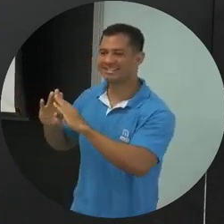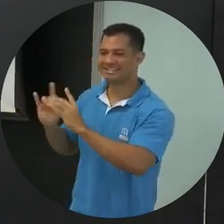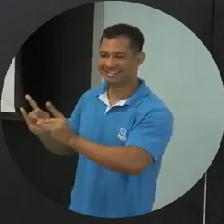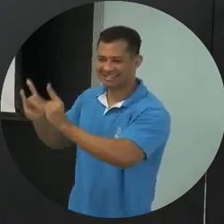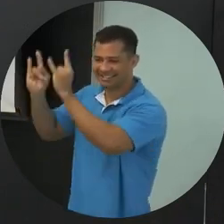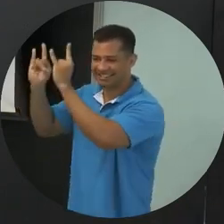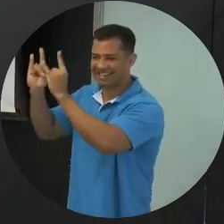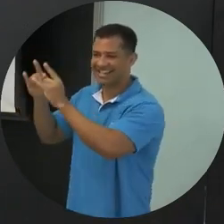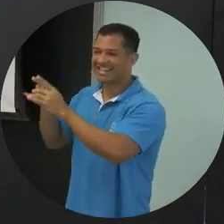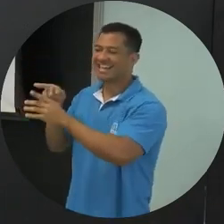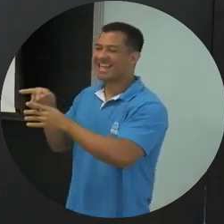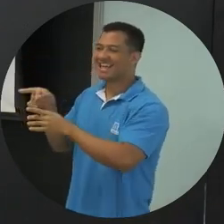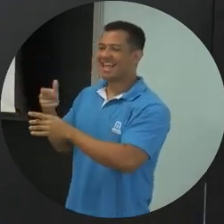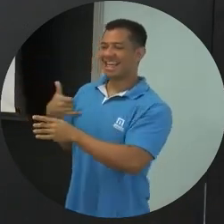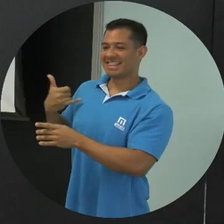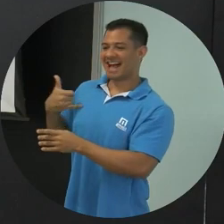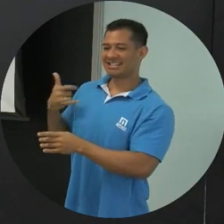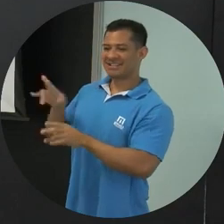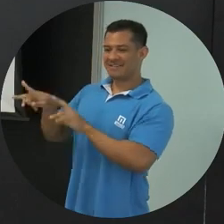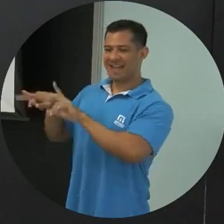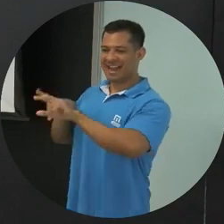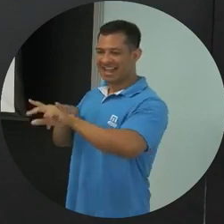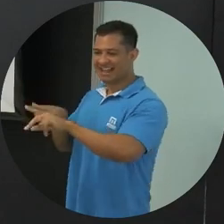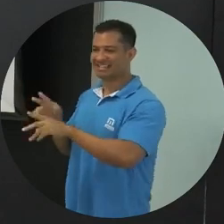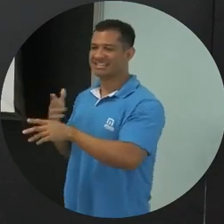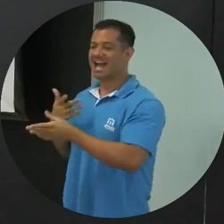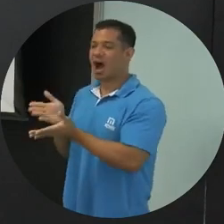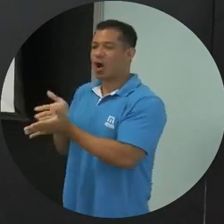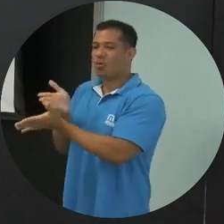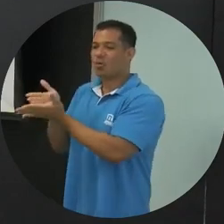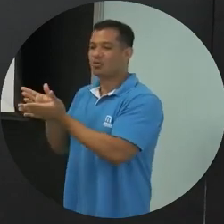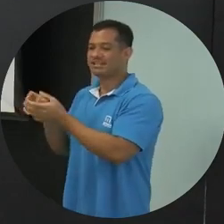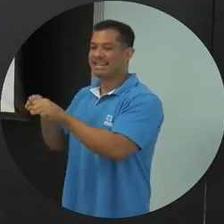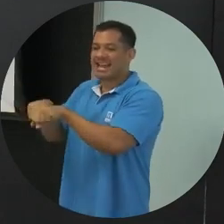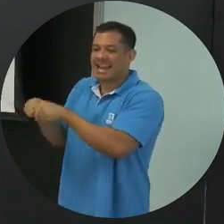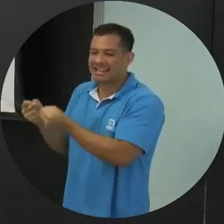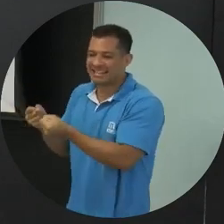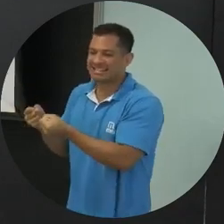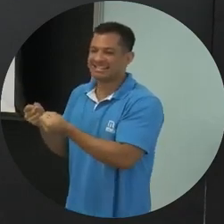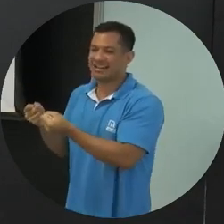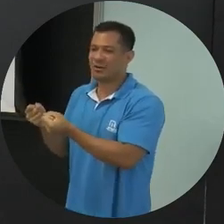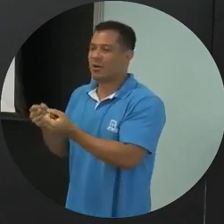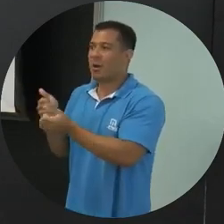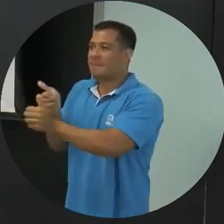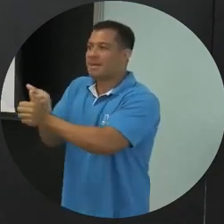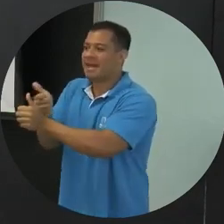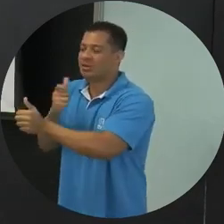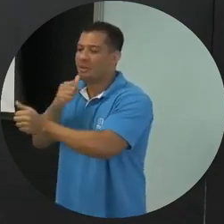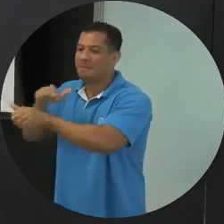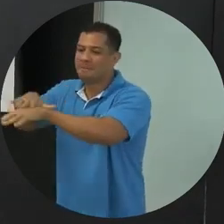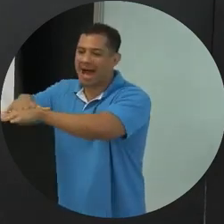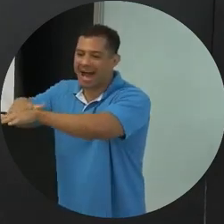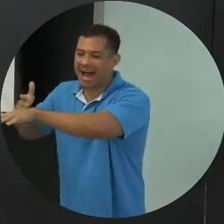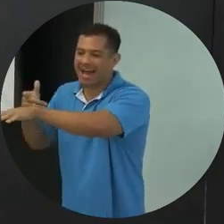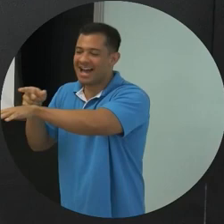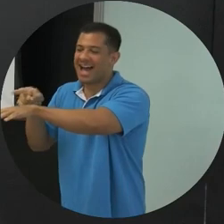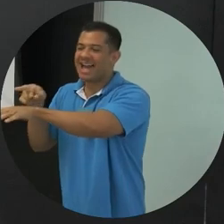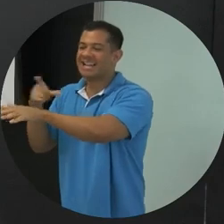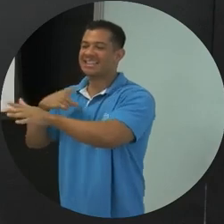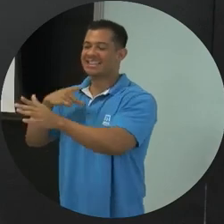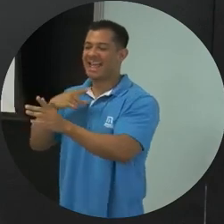graus de degradação, cidades que são próximas ao mar, que sofrem com ação de maresia, cidades que sofrem